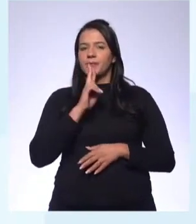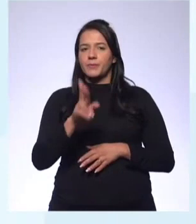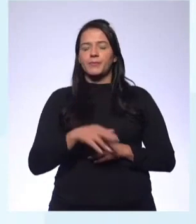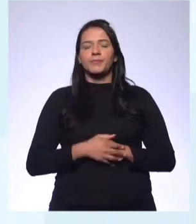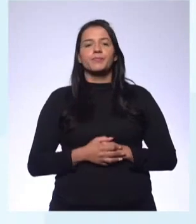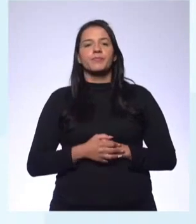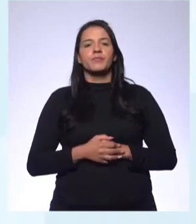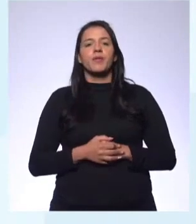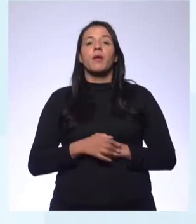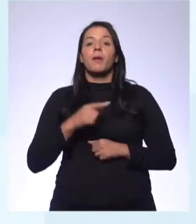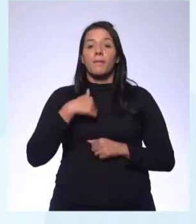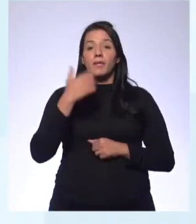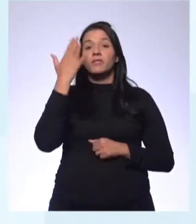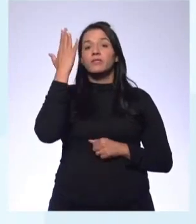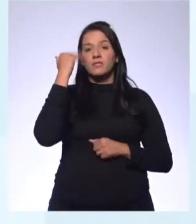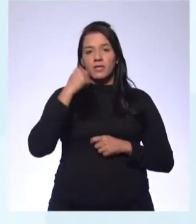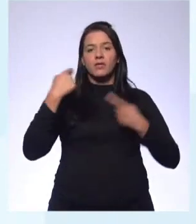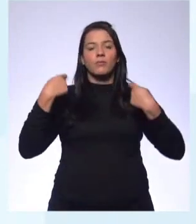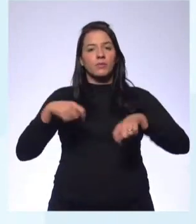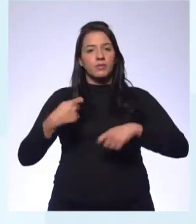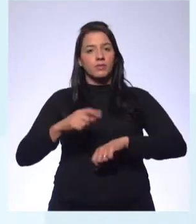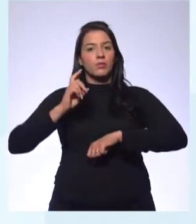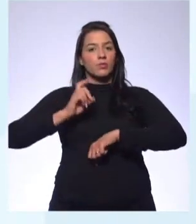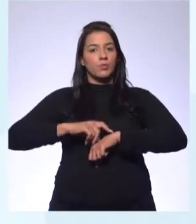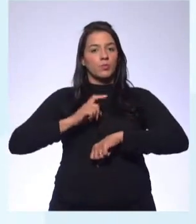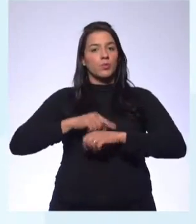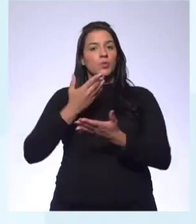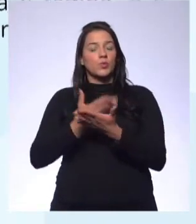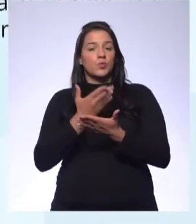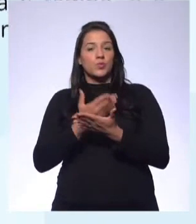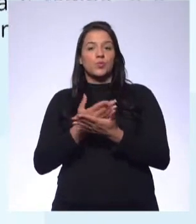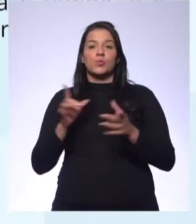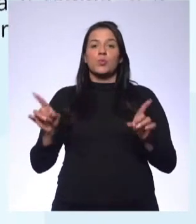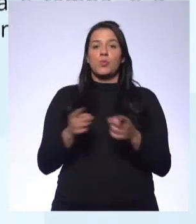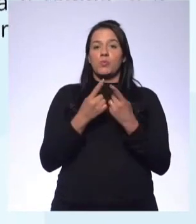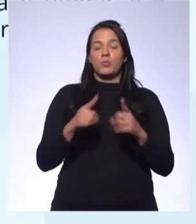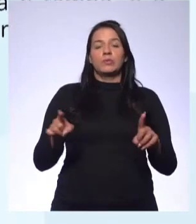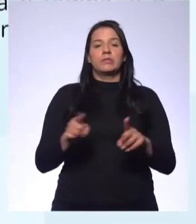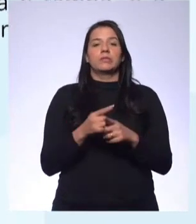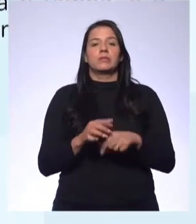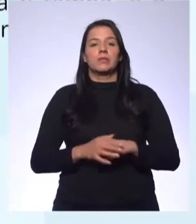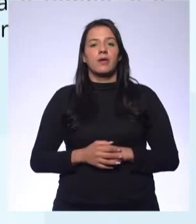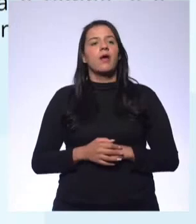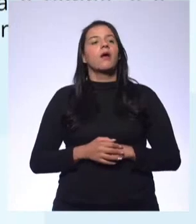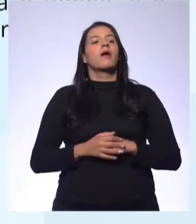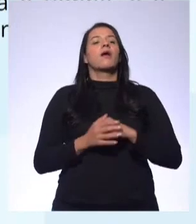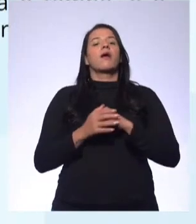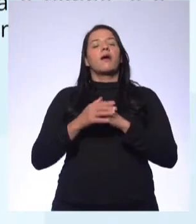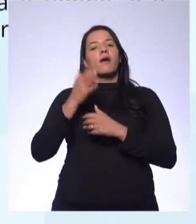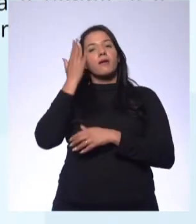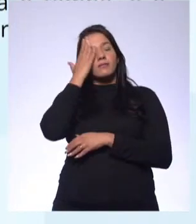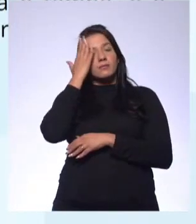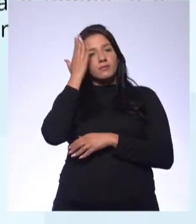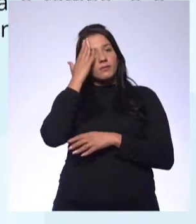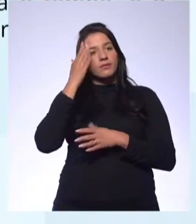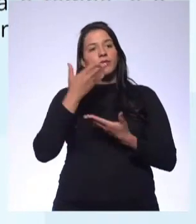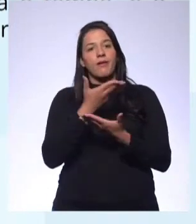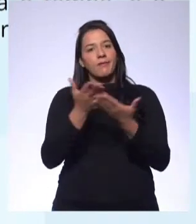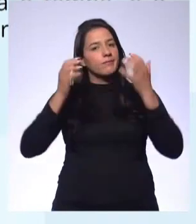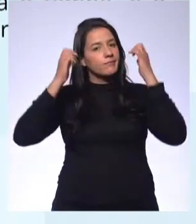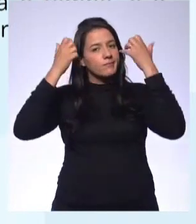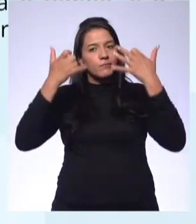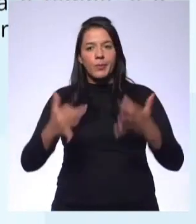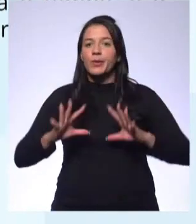Mas sei que tenho de bater o tempo quando estudo música. Ah, isso